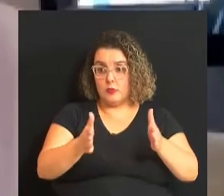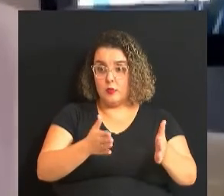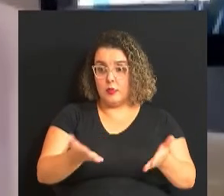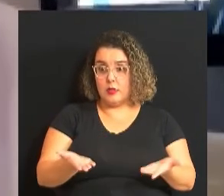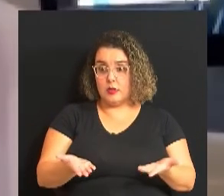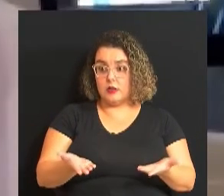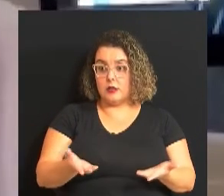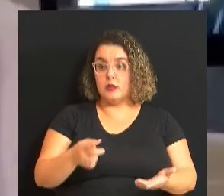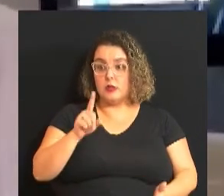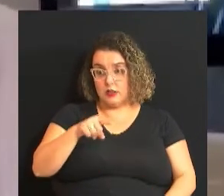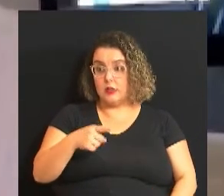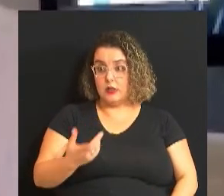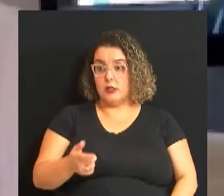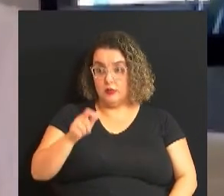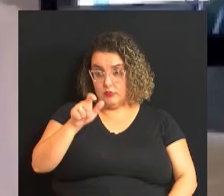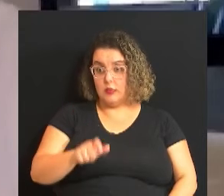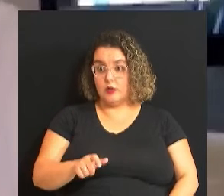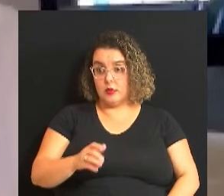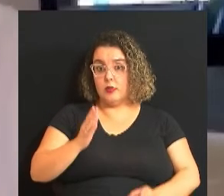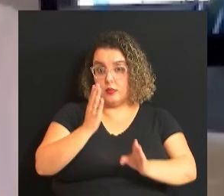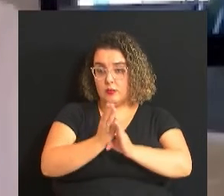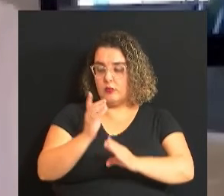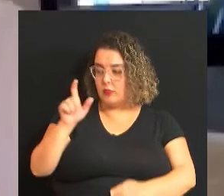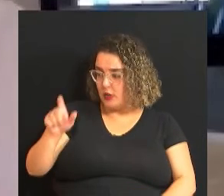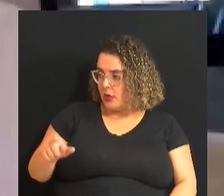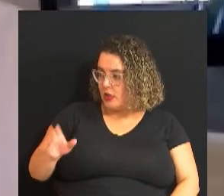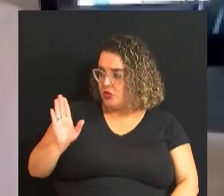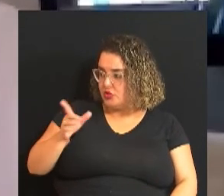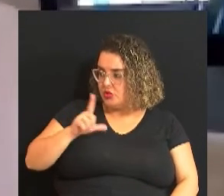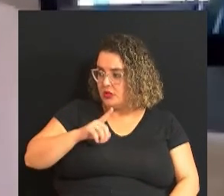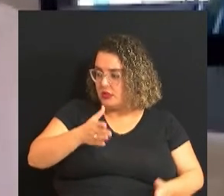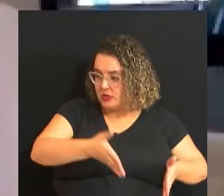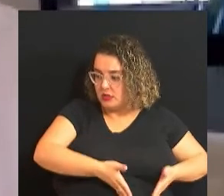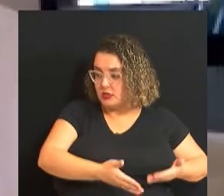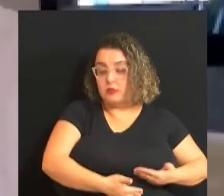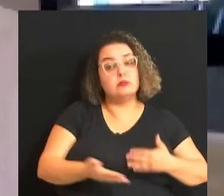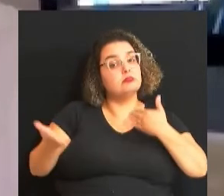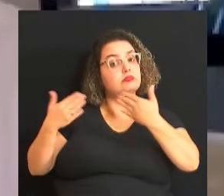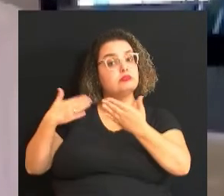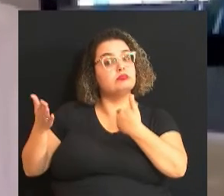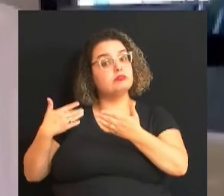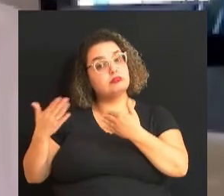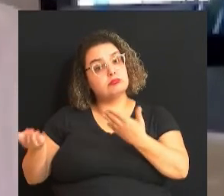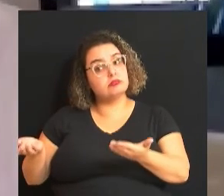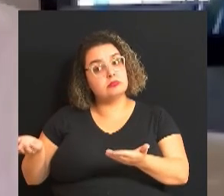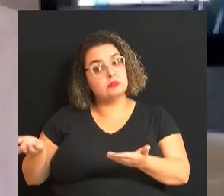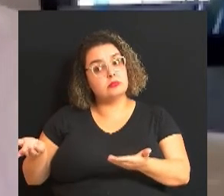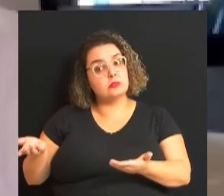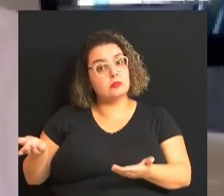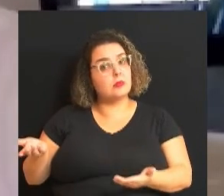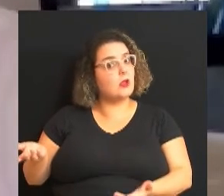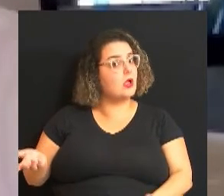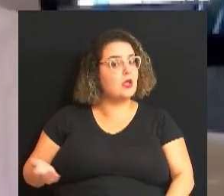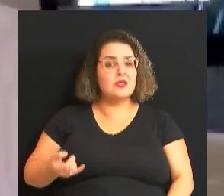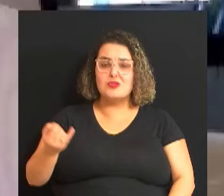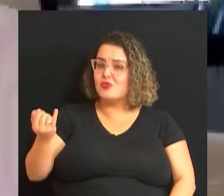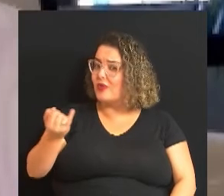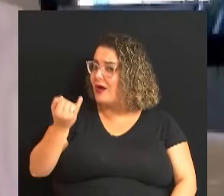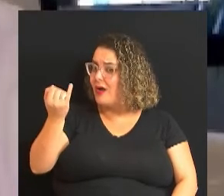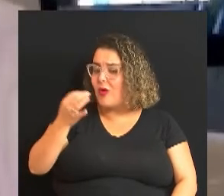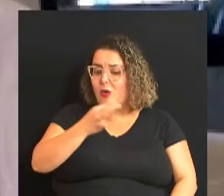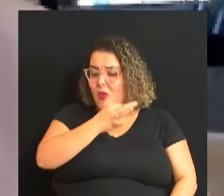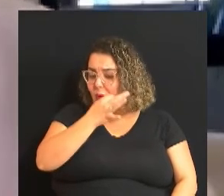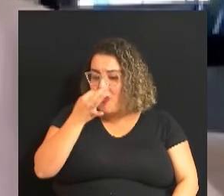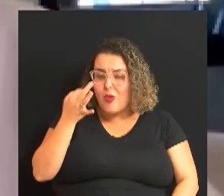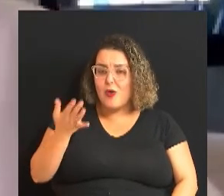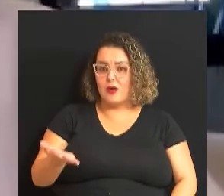e lá a pessoa encontra uma outra pessoa que já tem um estômago e ela conversa com a pessoa. Vocês sabem que isso é extremamente útil, porque a pessoa